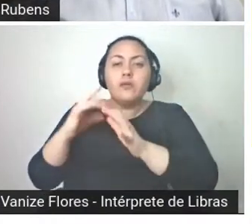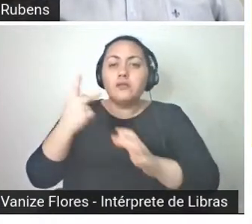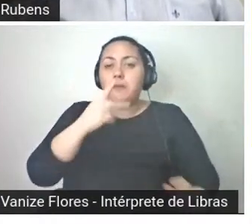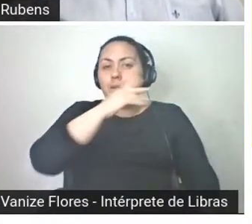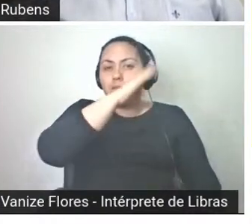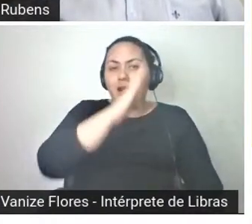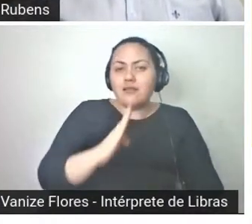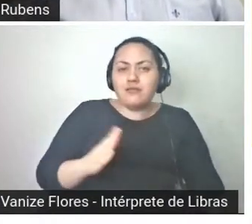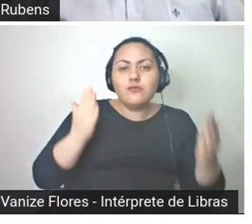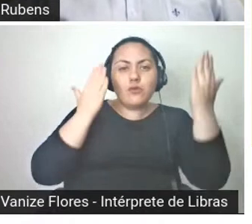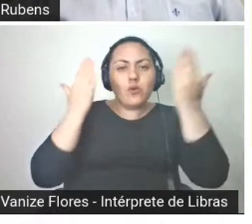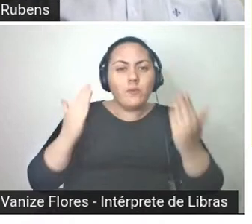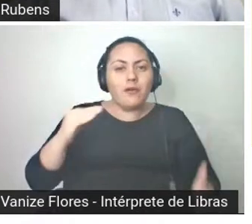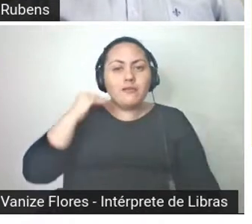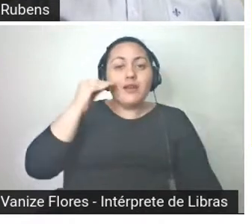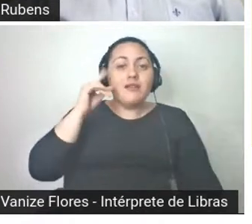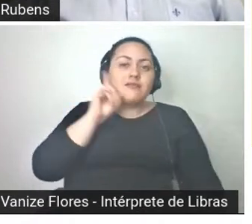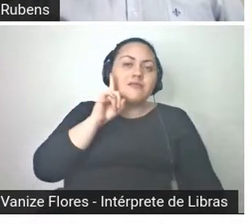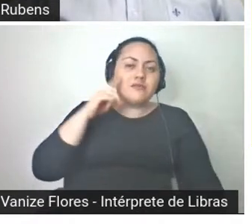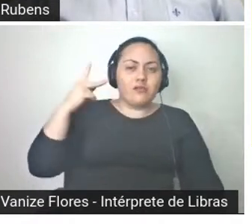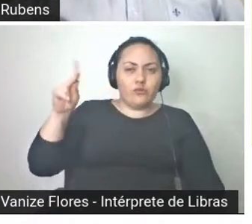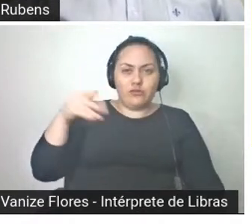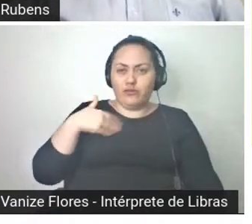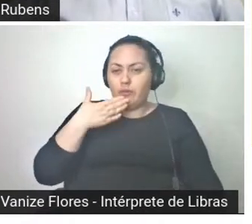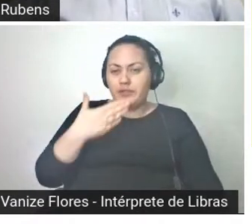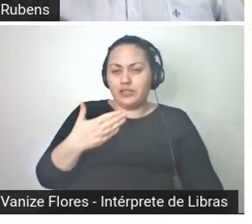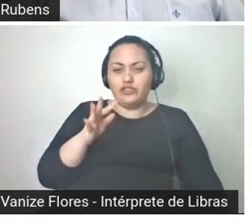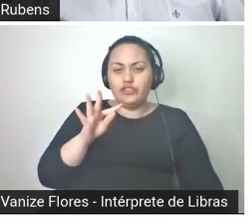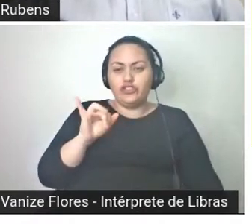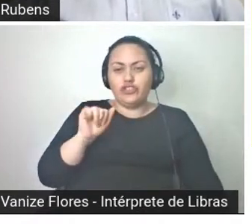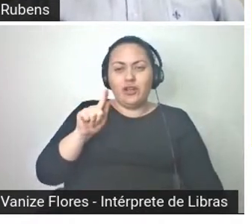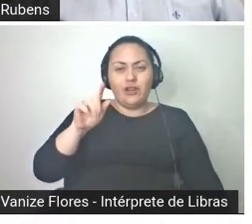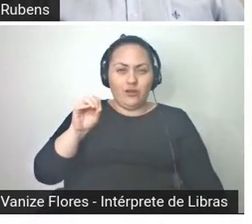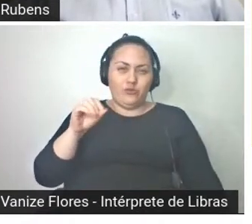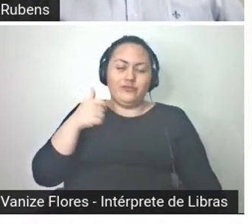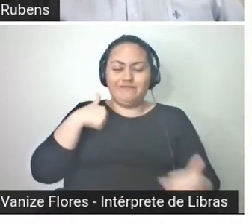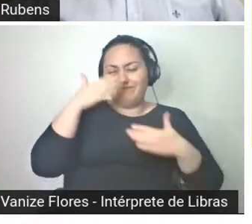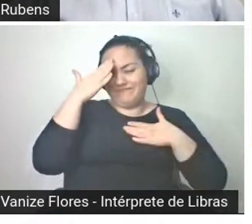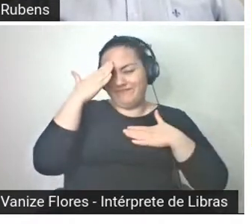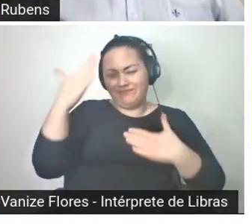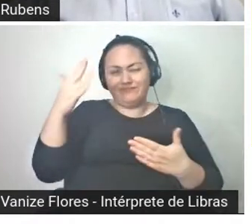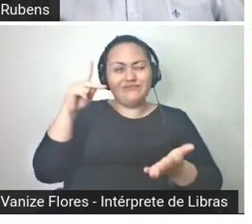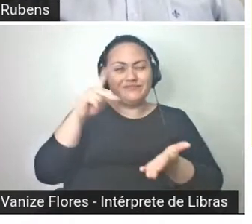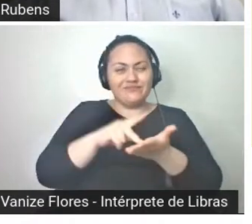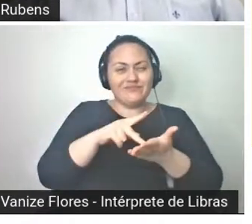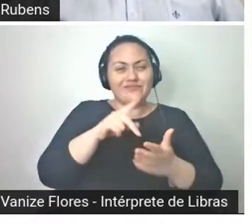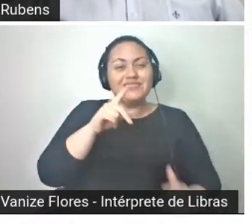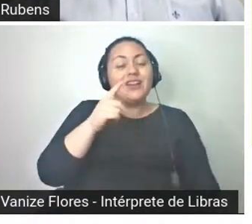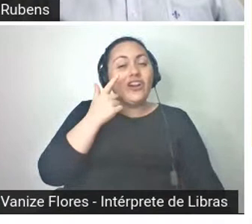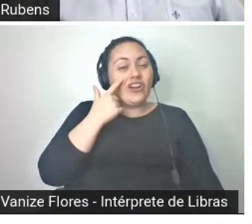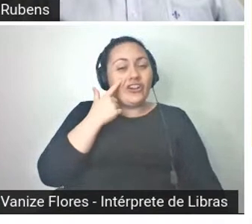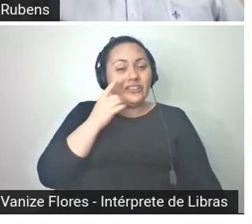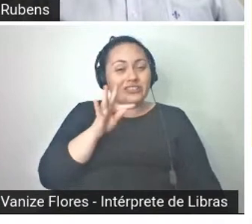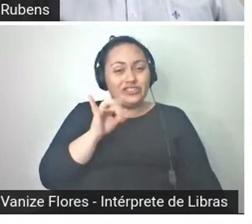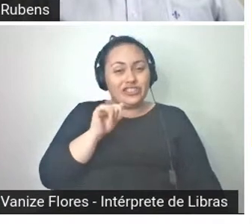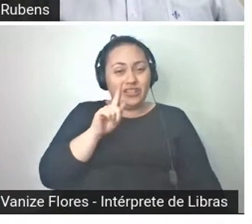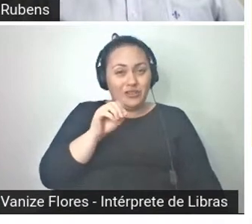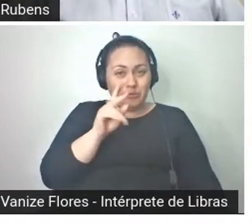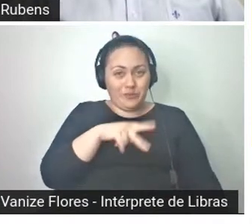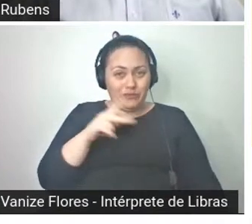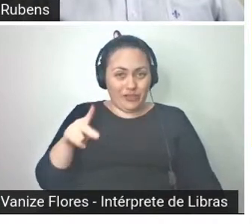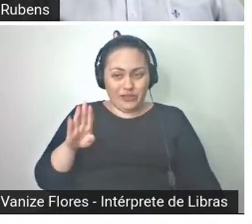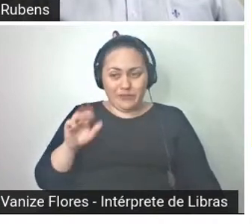dos Estados Unidos. Eu vou pedir para o Thiago, a quem eu agradeço. O Thiago, professor Baker, é realmente